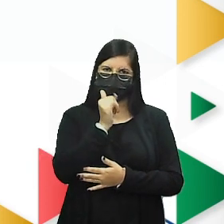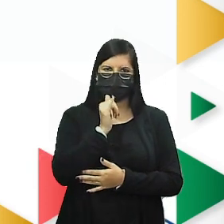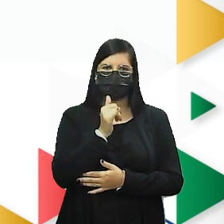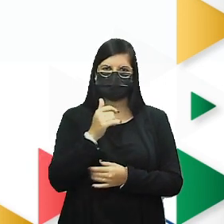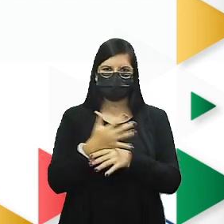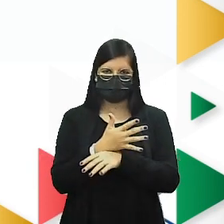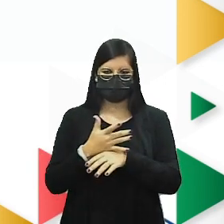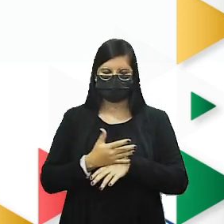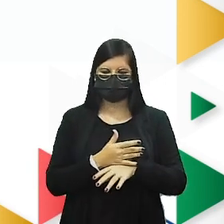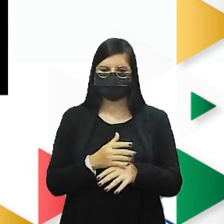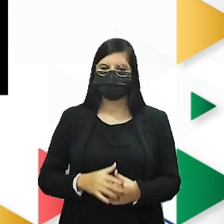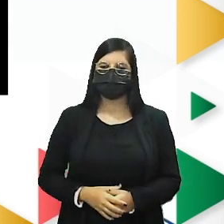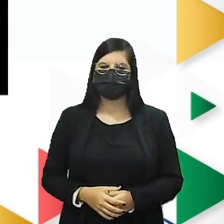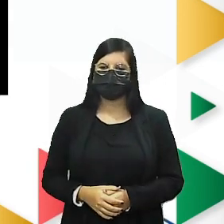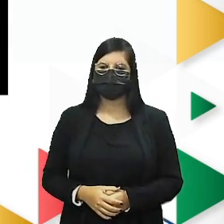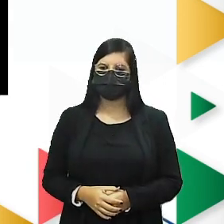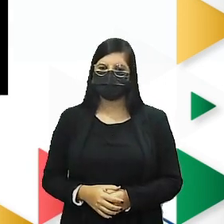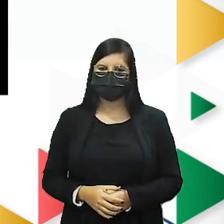depois.